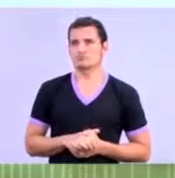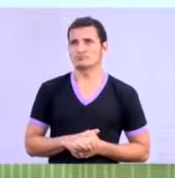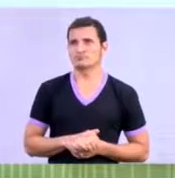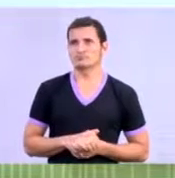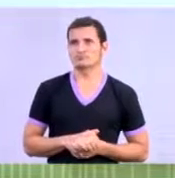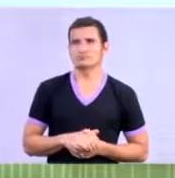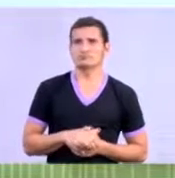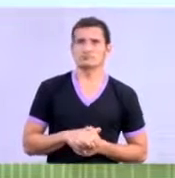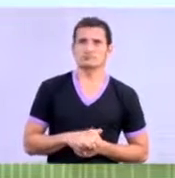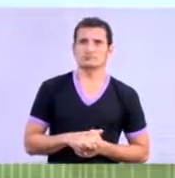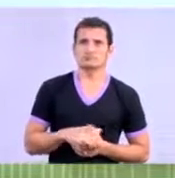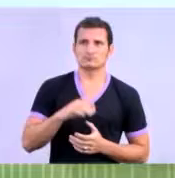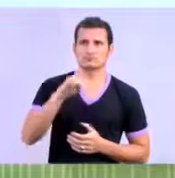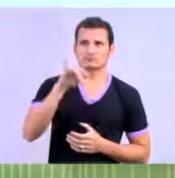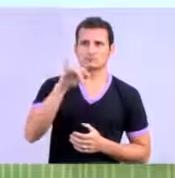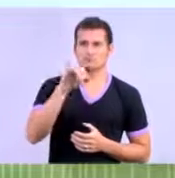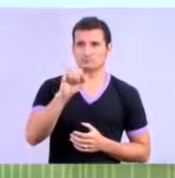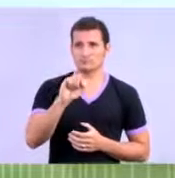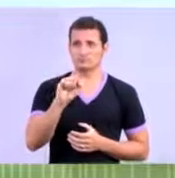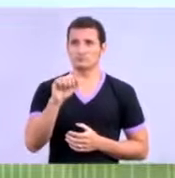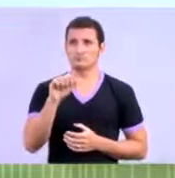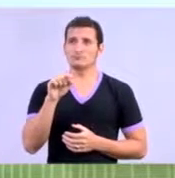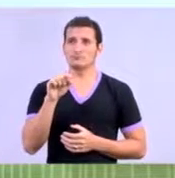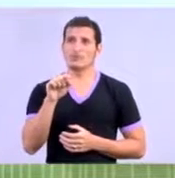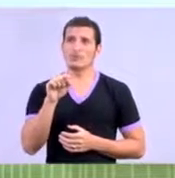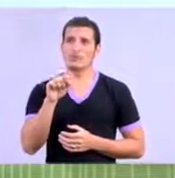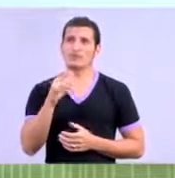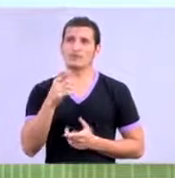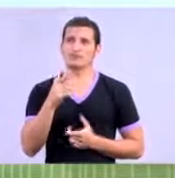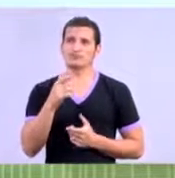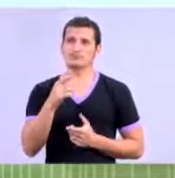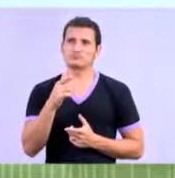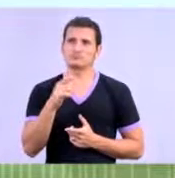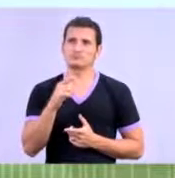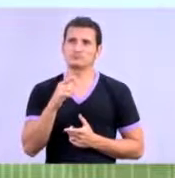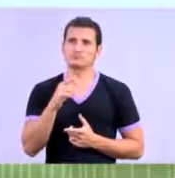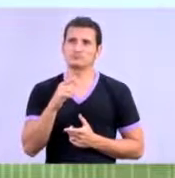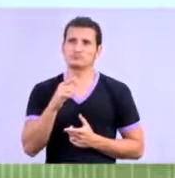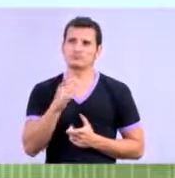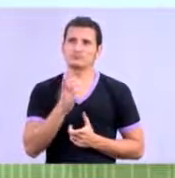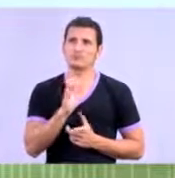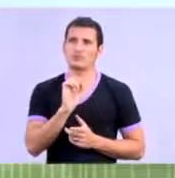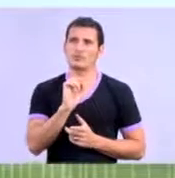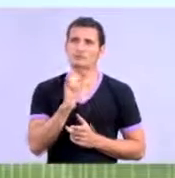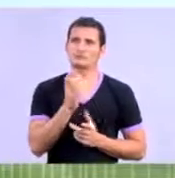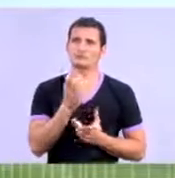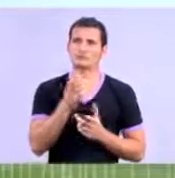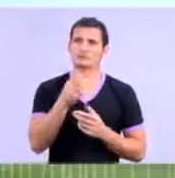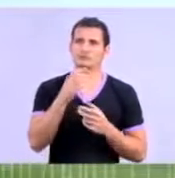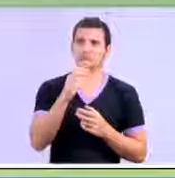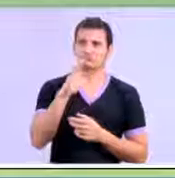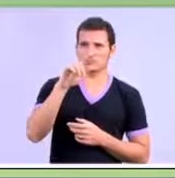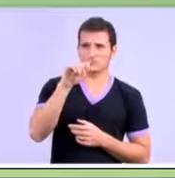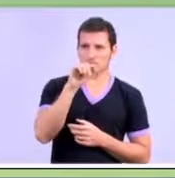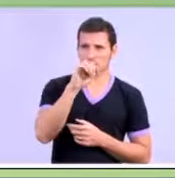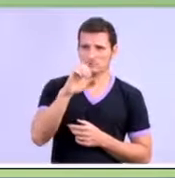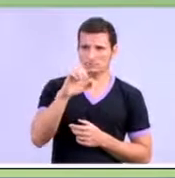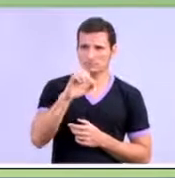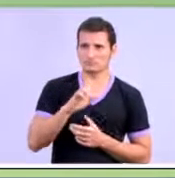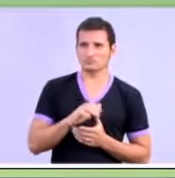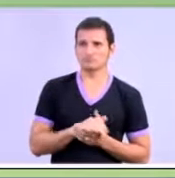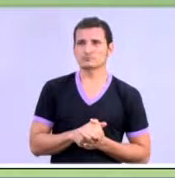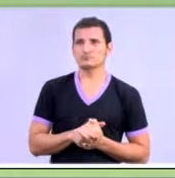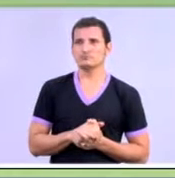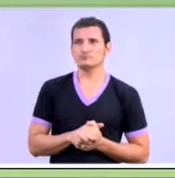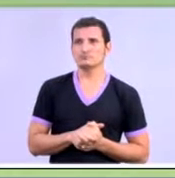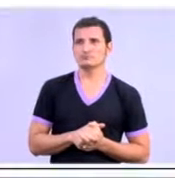comportamento. This, ele referencia exatamente os membros de uma classe. Então, para deixar esse código correto,